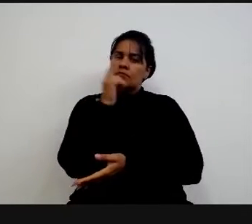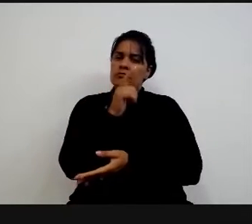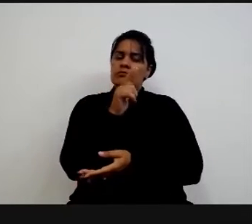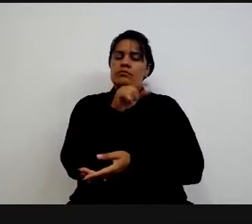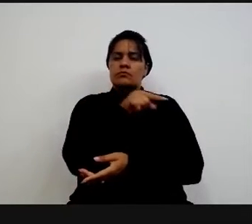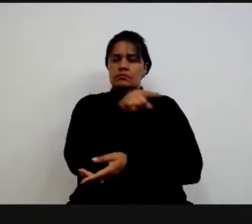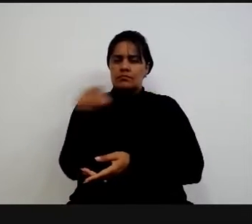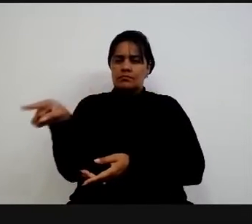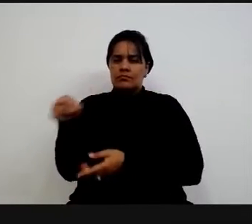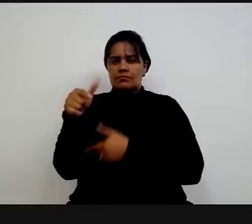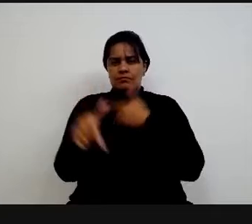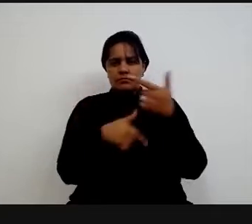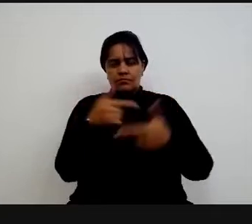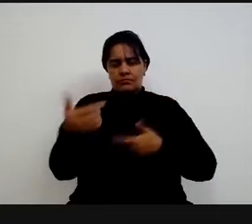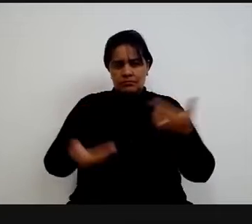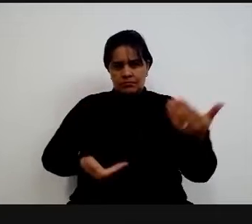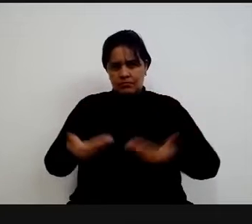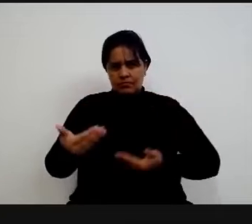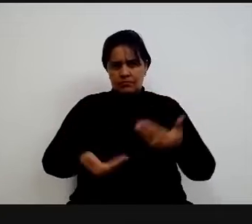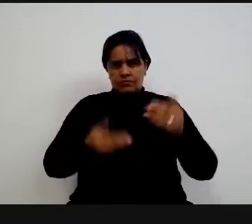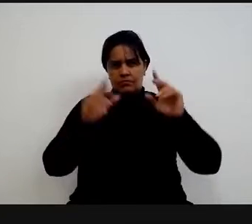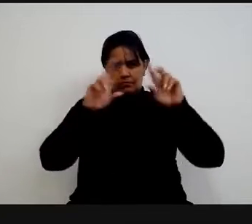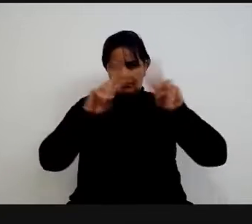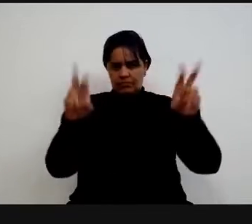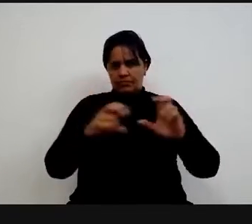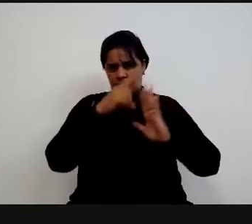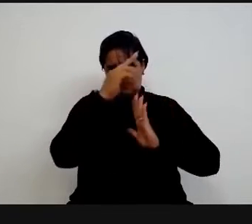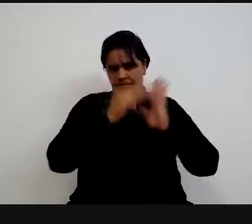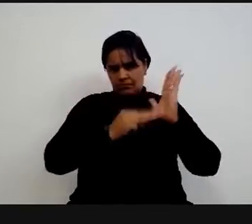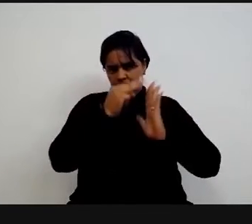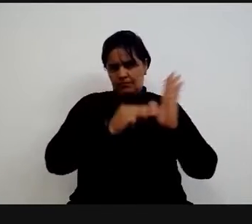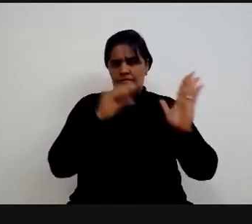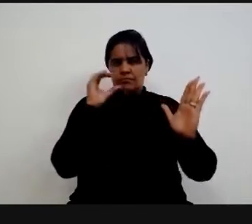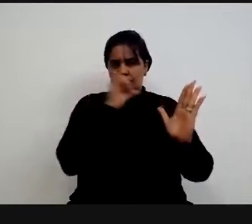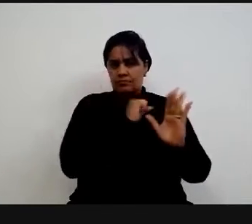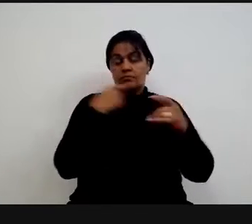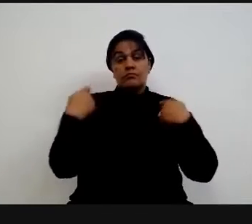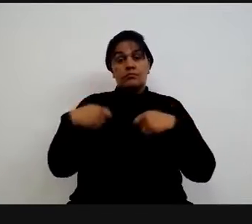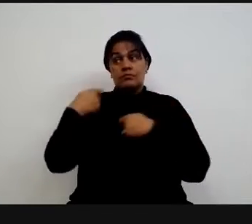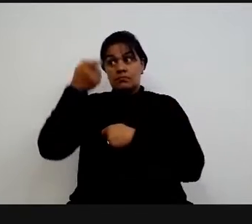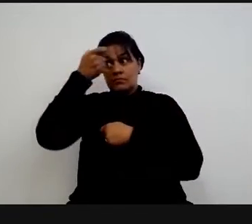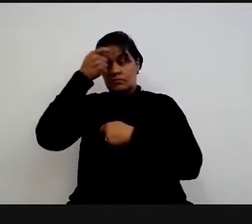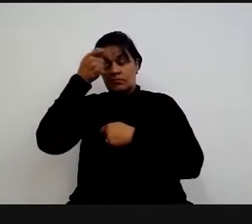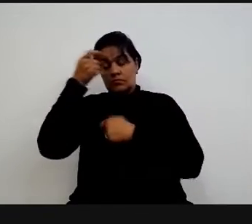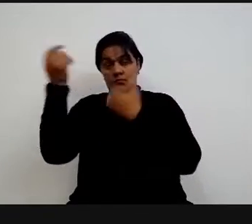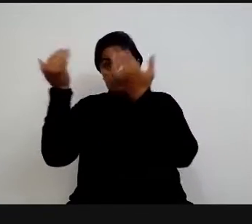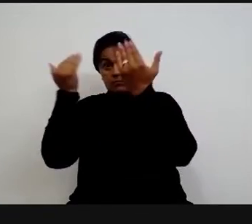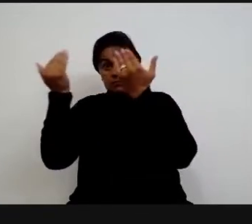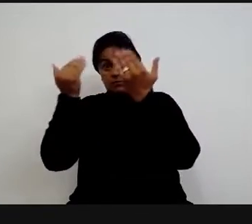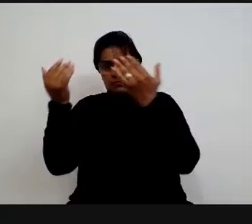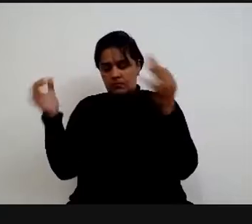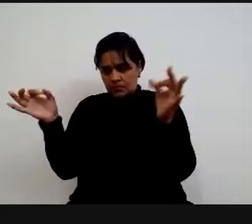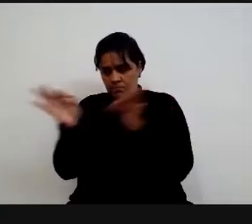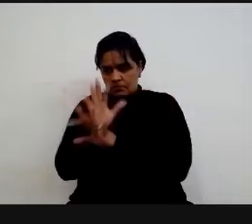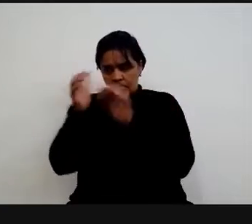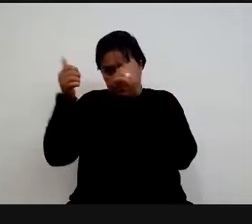para, além dessa questão de metodologias ágeis, estarem preparados psicologicamente para, não é,